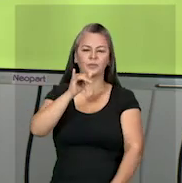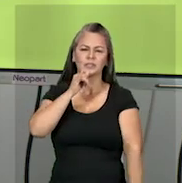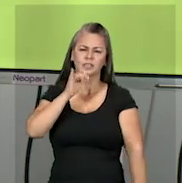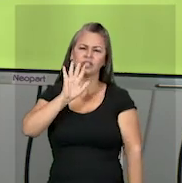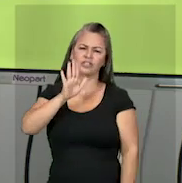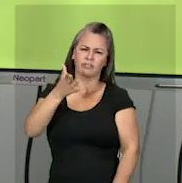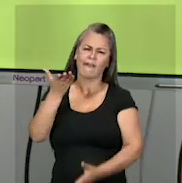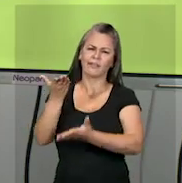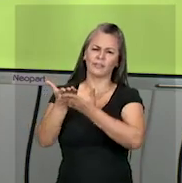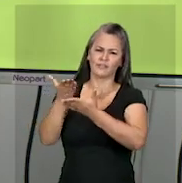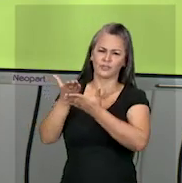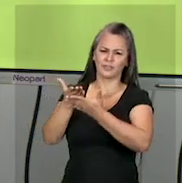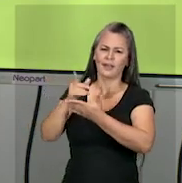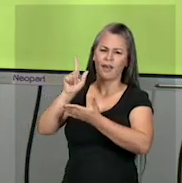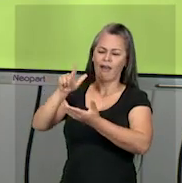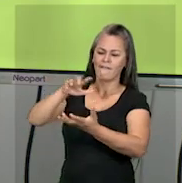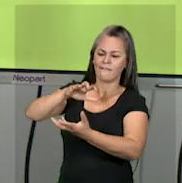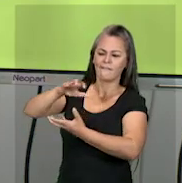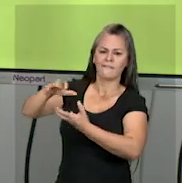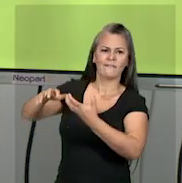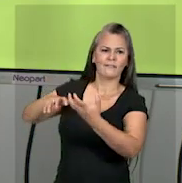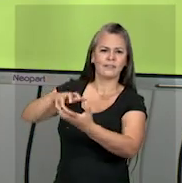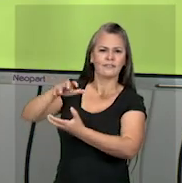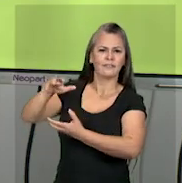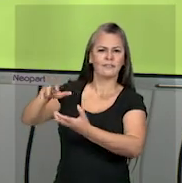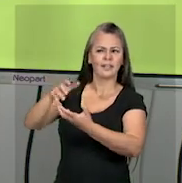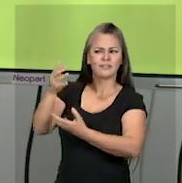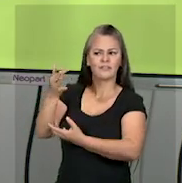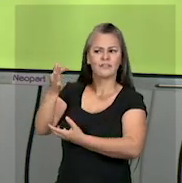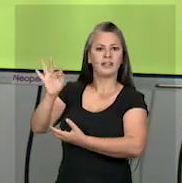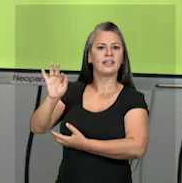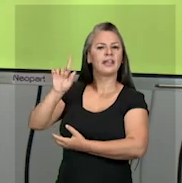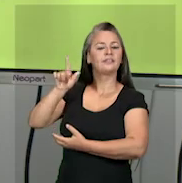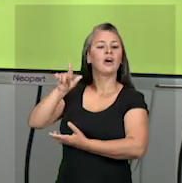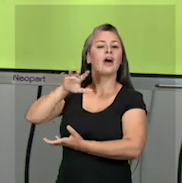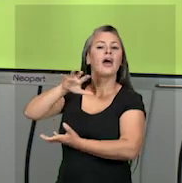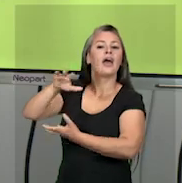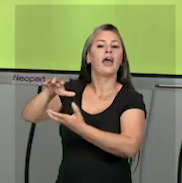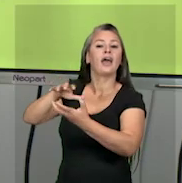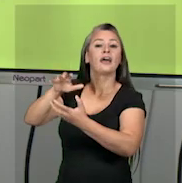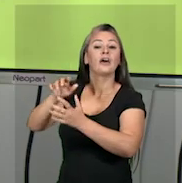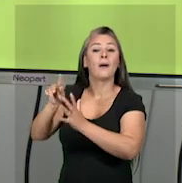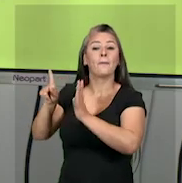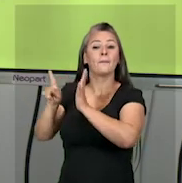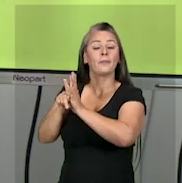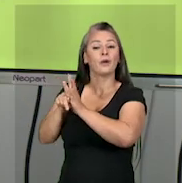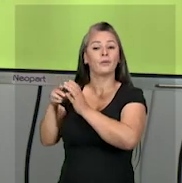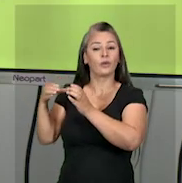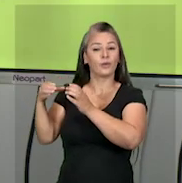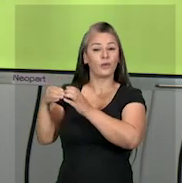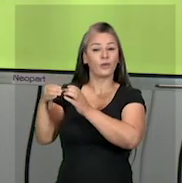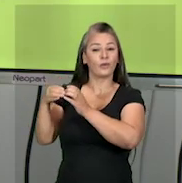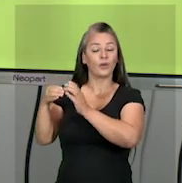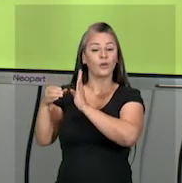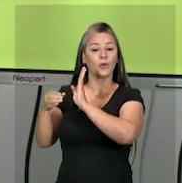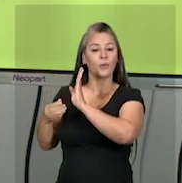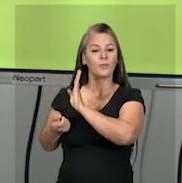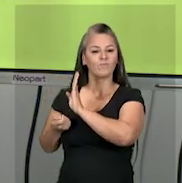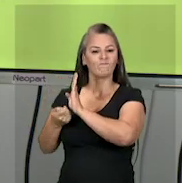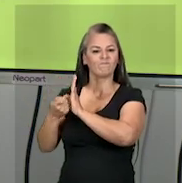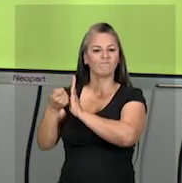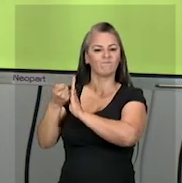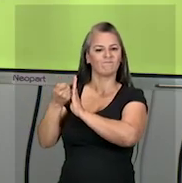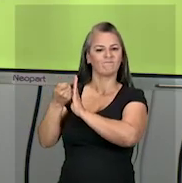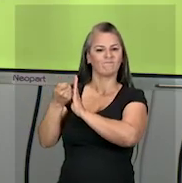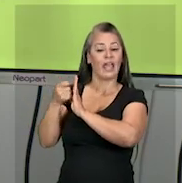Revolução Francesa foi uma revolução burguesa. É ali no final do século XVIII que a classe burguesa ela chega